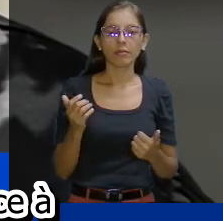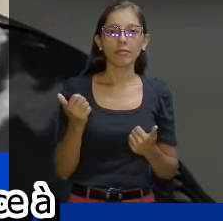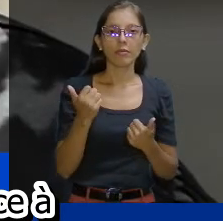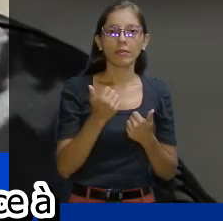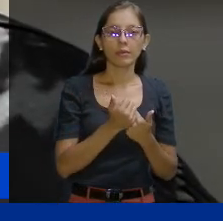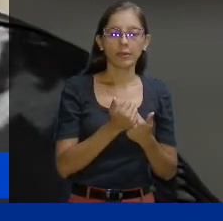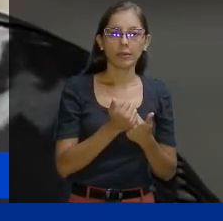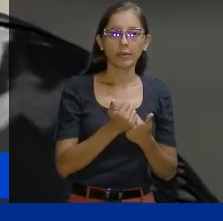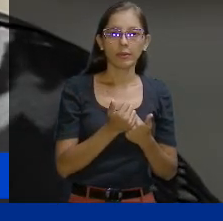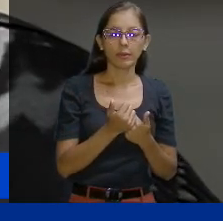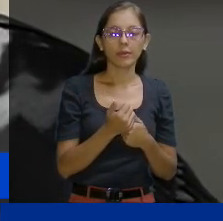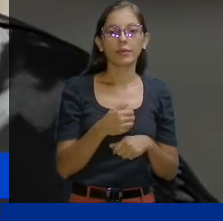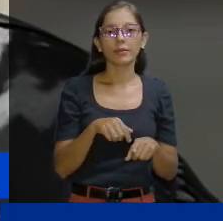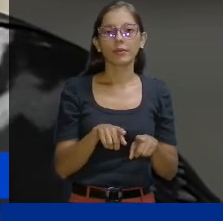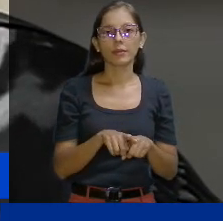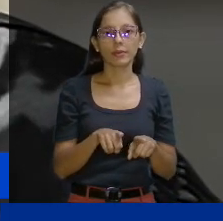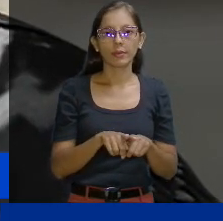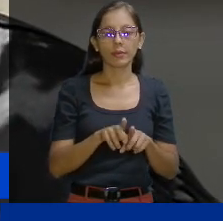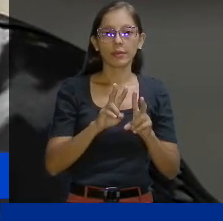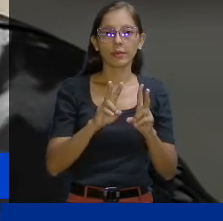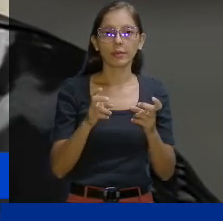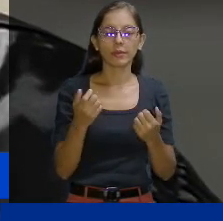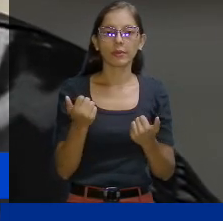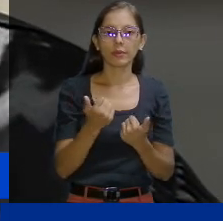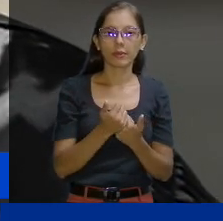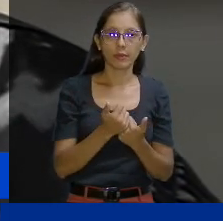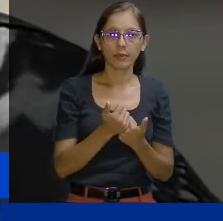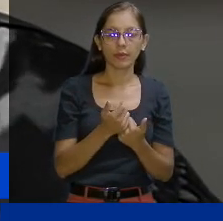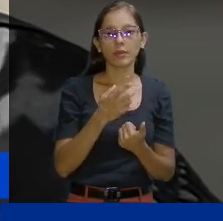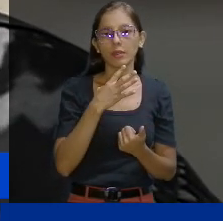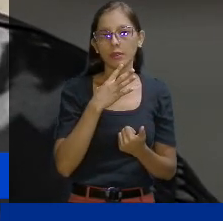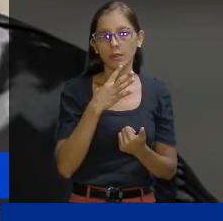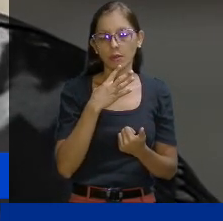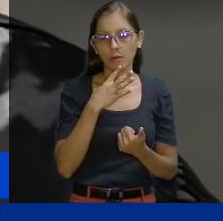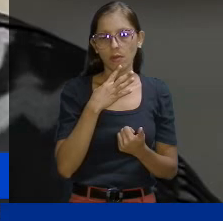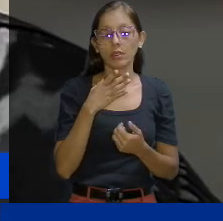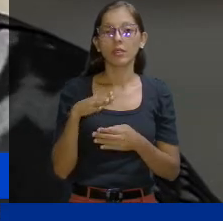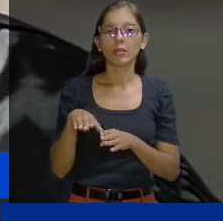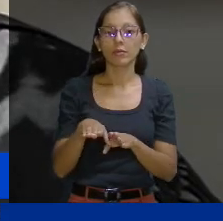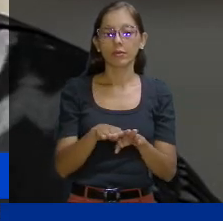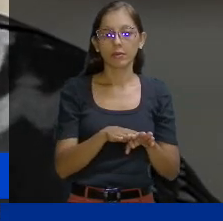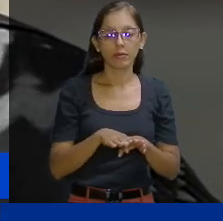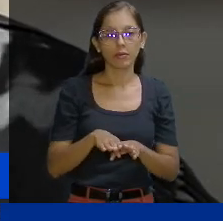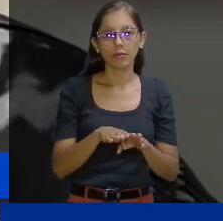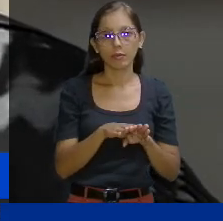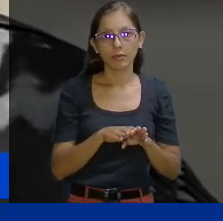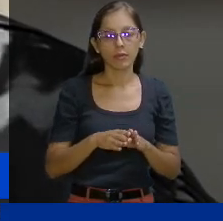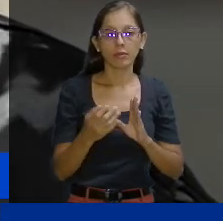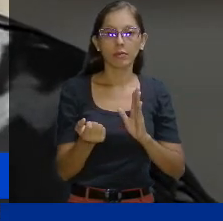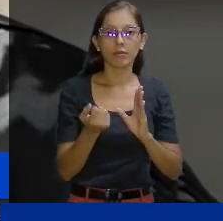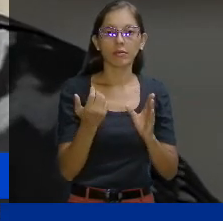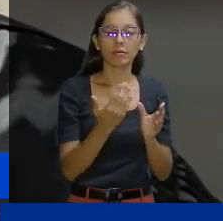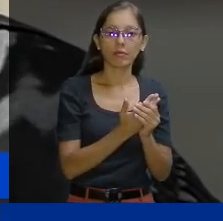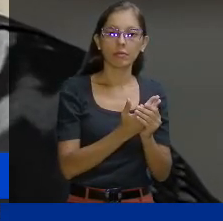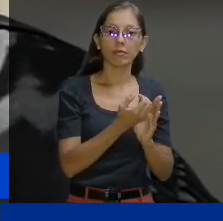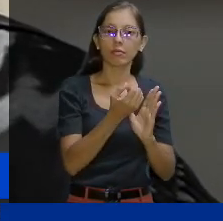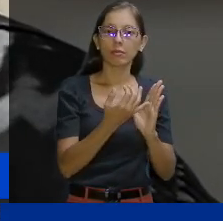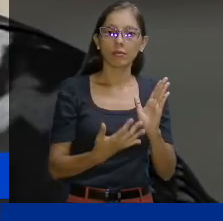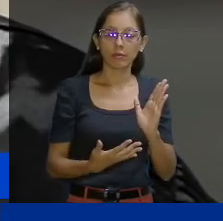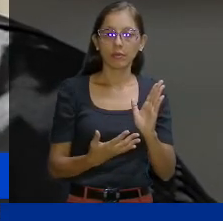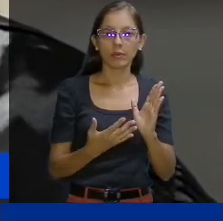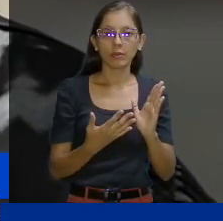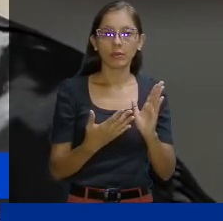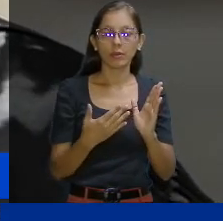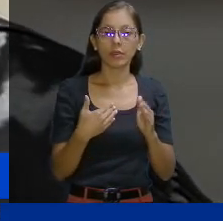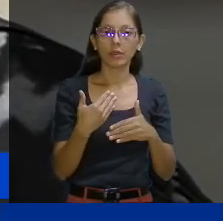de jurista. E conheceu a unanimidade dos embargos e, no mérito, após o voto do